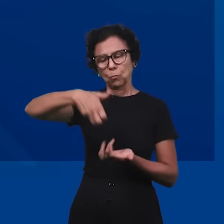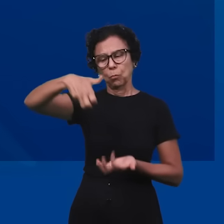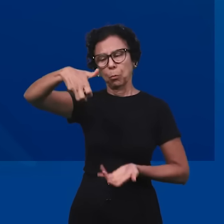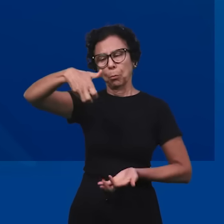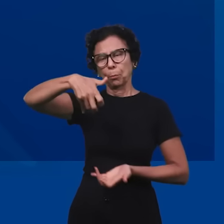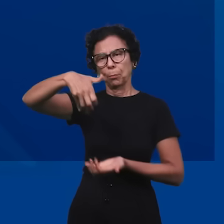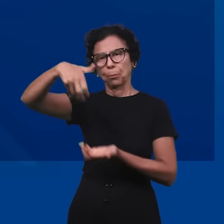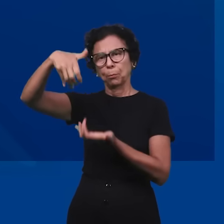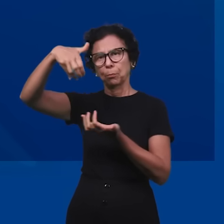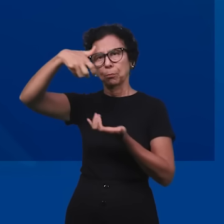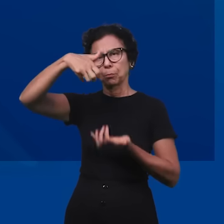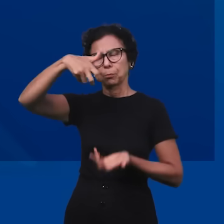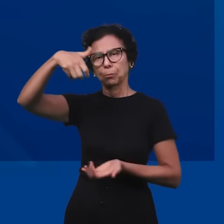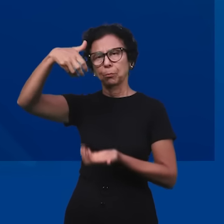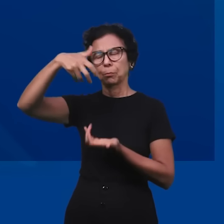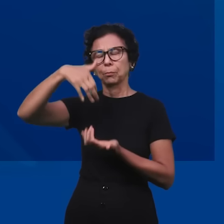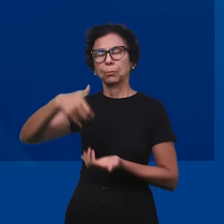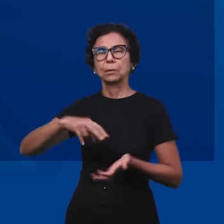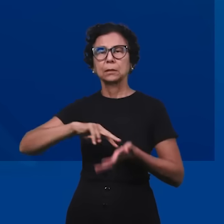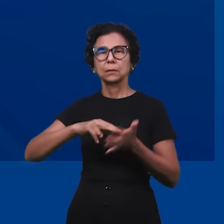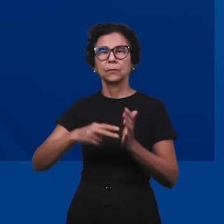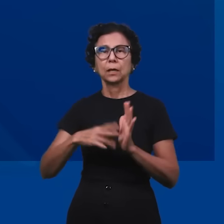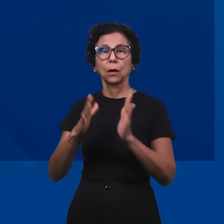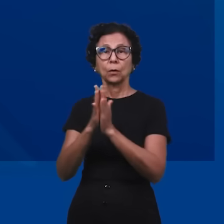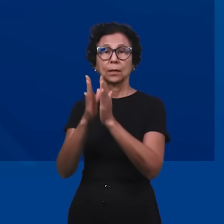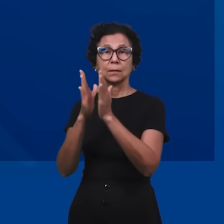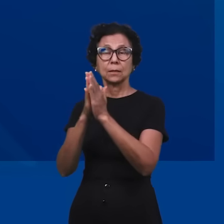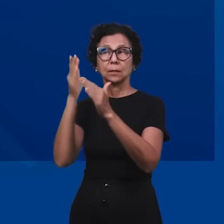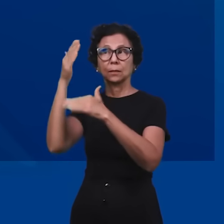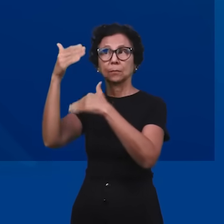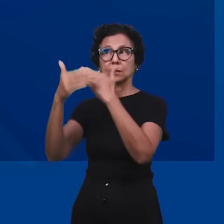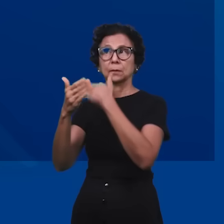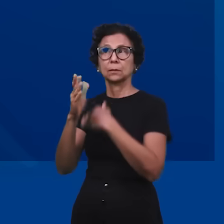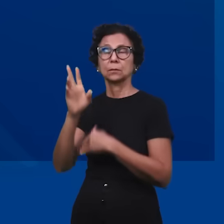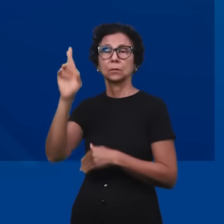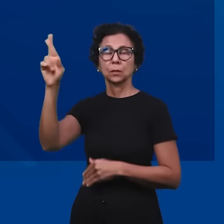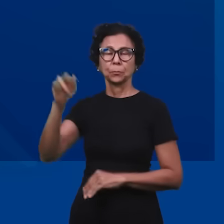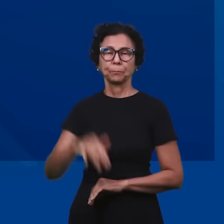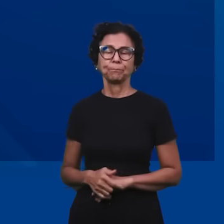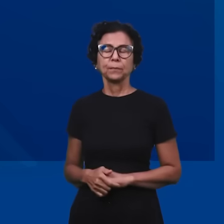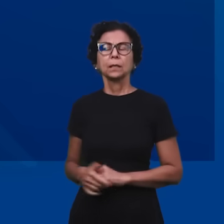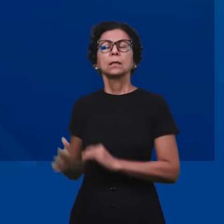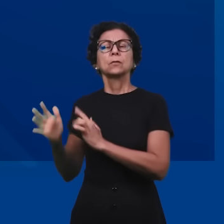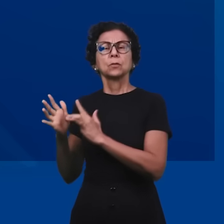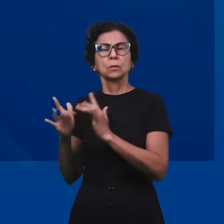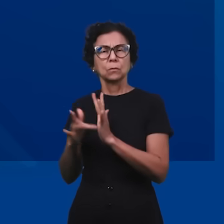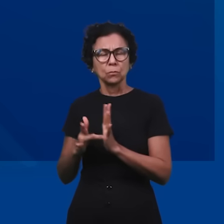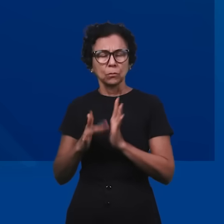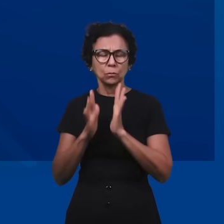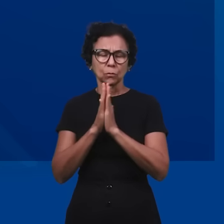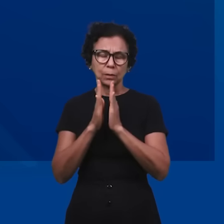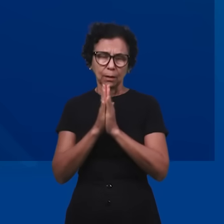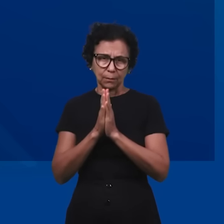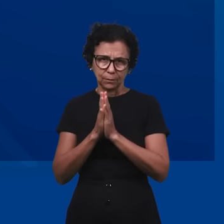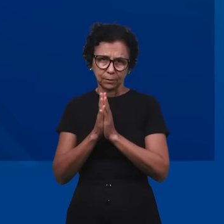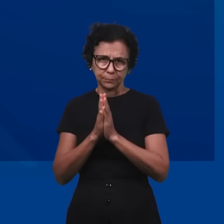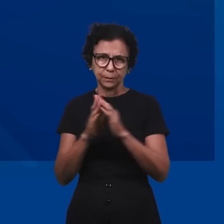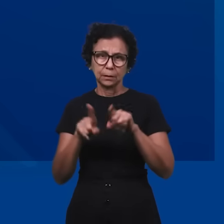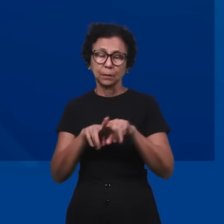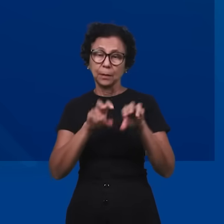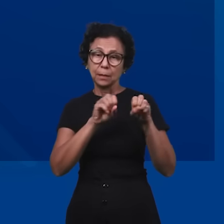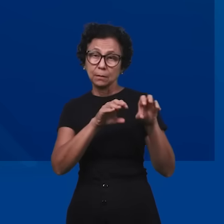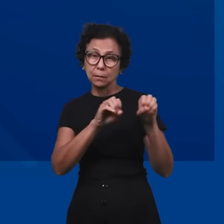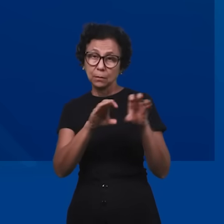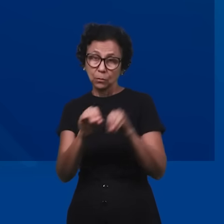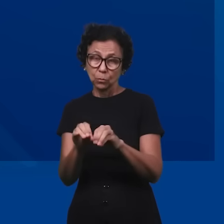profeticamente das orações dos santos que sobe até o altar do Senhor. O Senhor Jesus, ele teve uma vida de oração. Ele